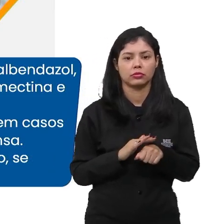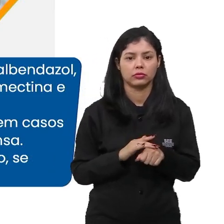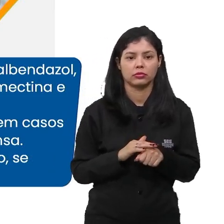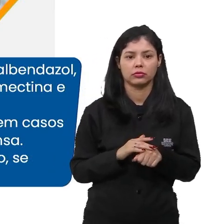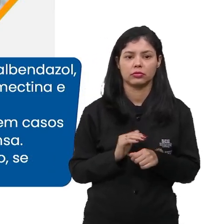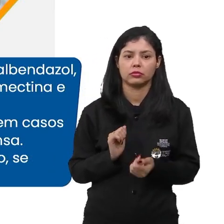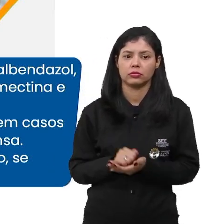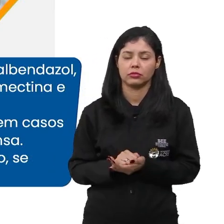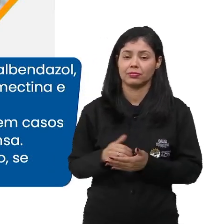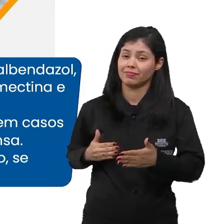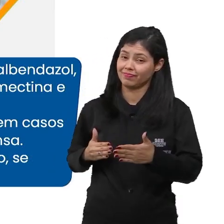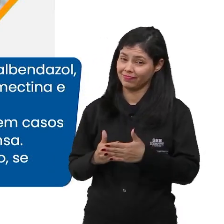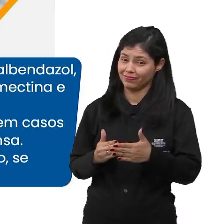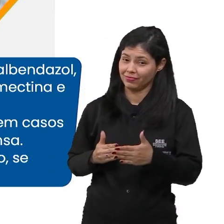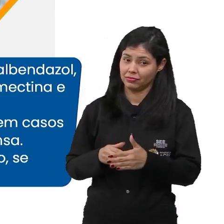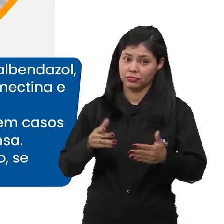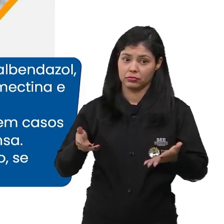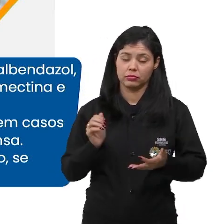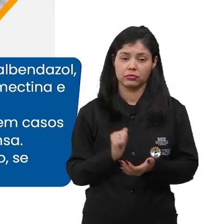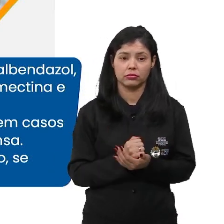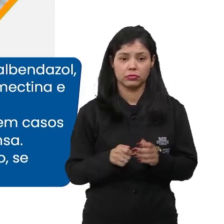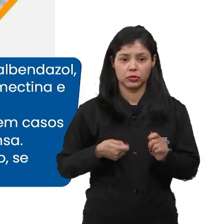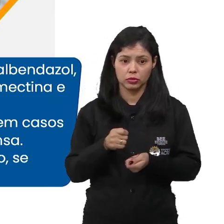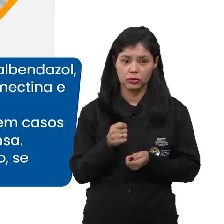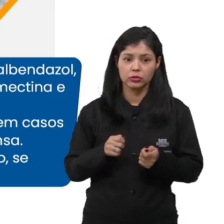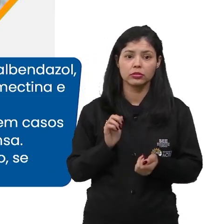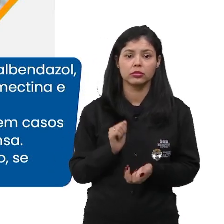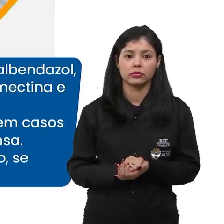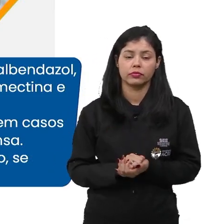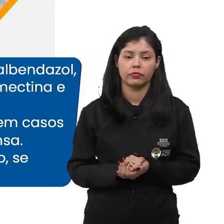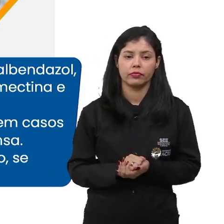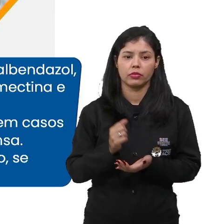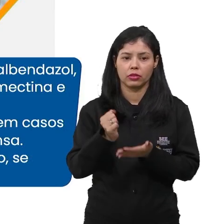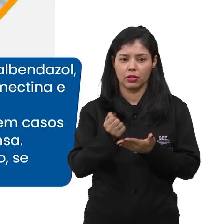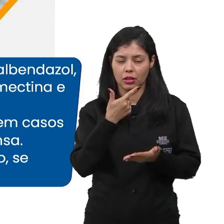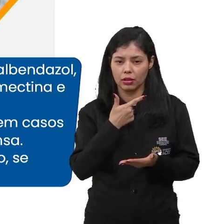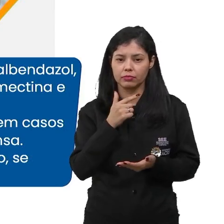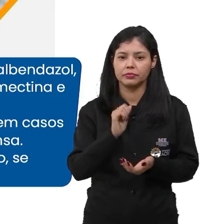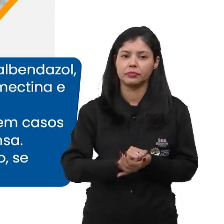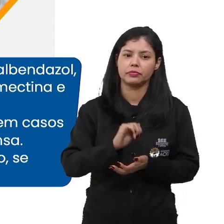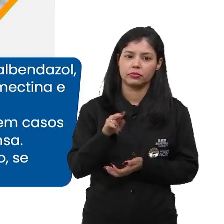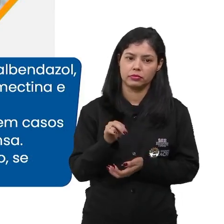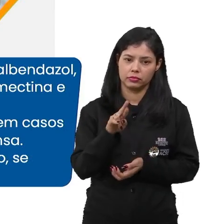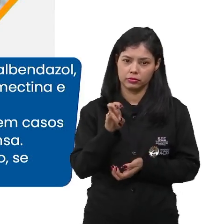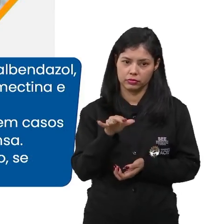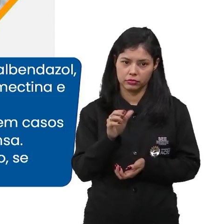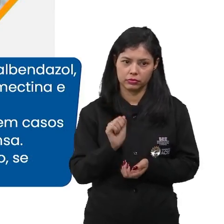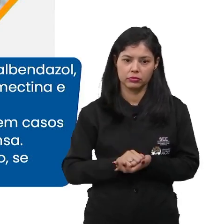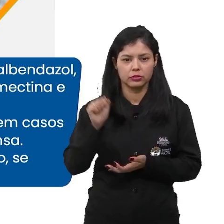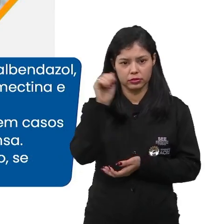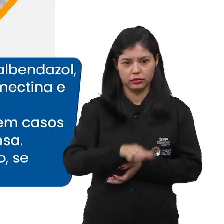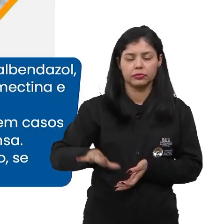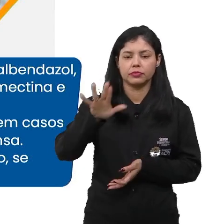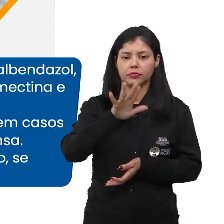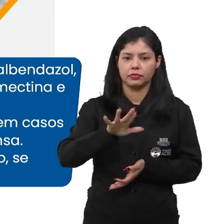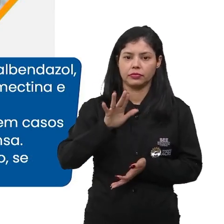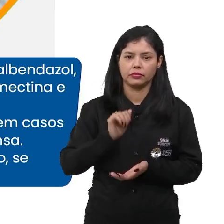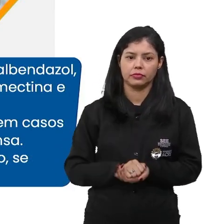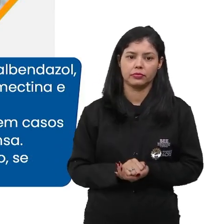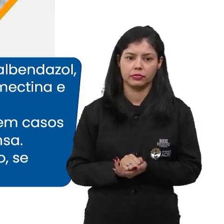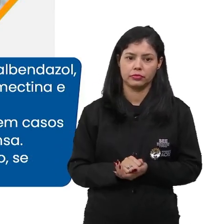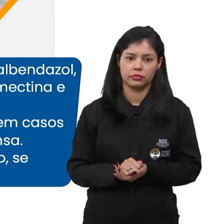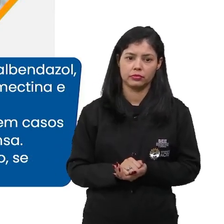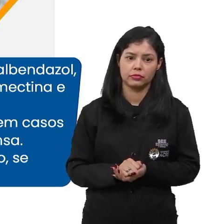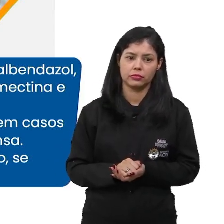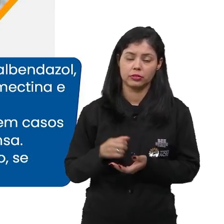ali meio que autolimitada. Então, a gente vai fazer mais o controle dos sintomas, né? Utilizando ali antitérmicos e remédios ali para enjoo. E,